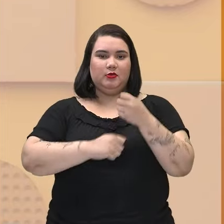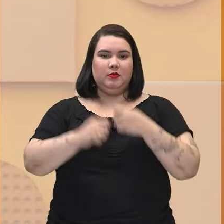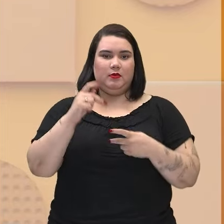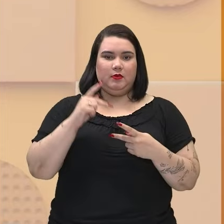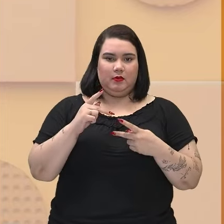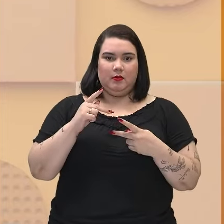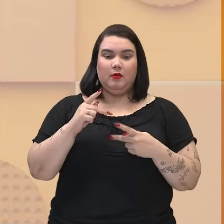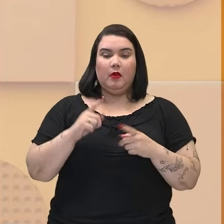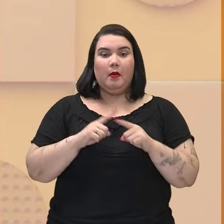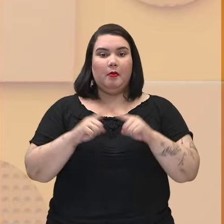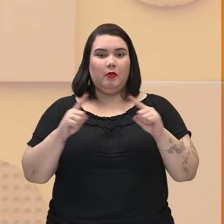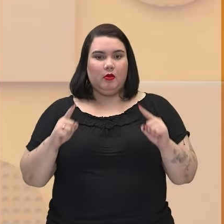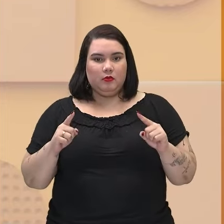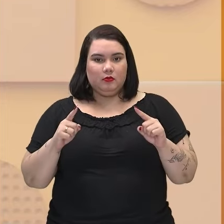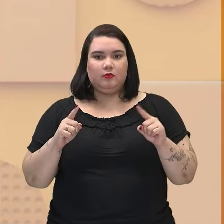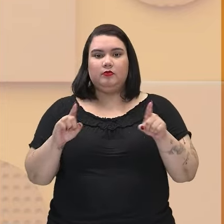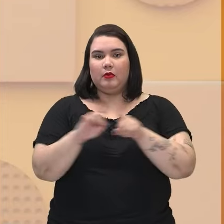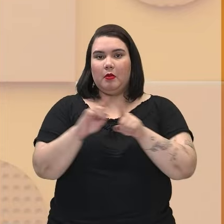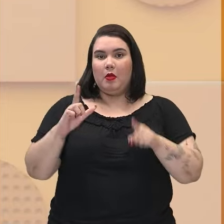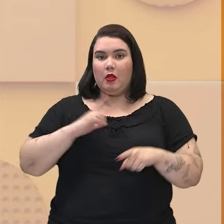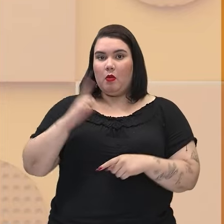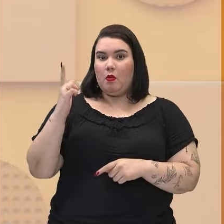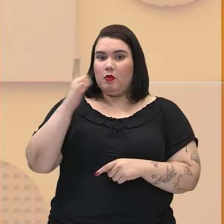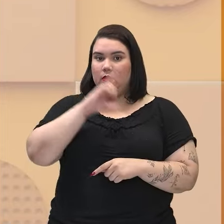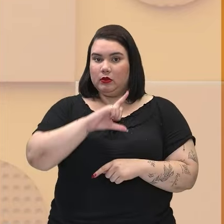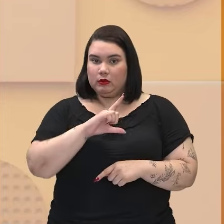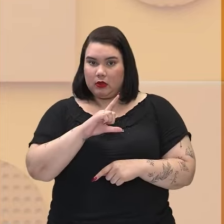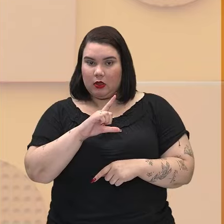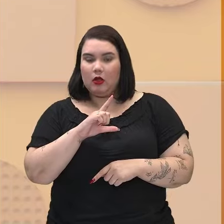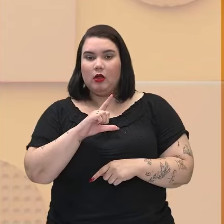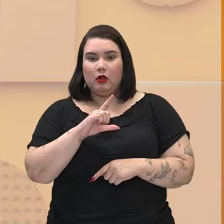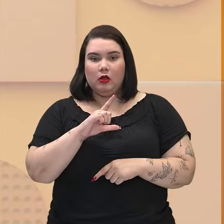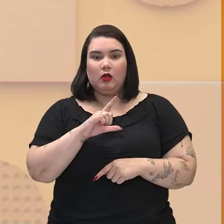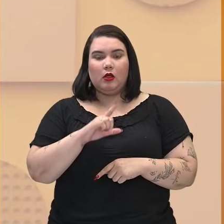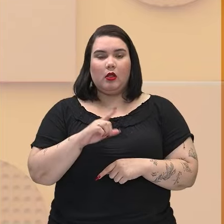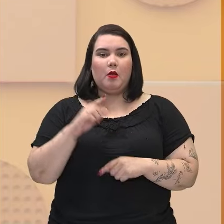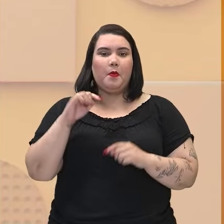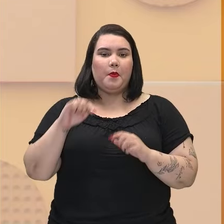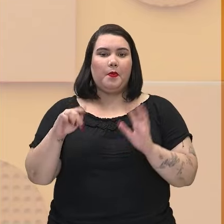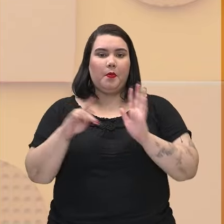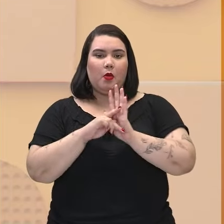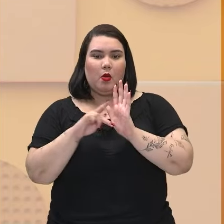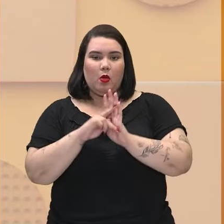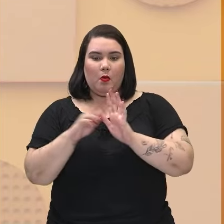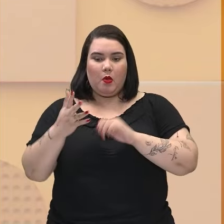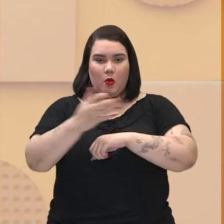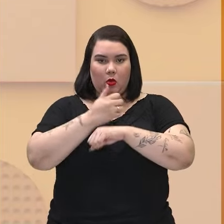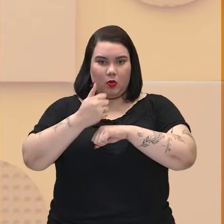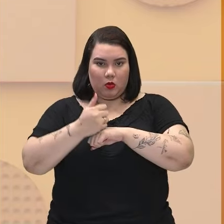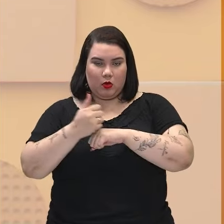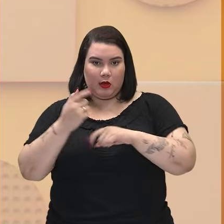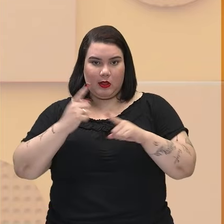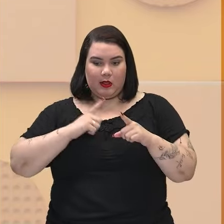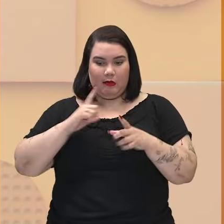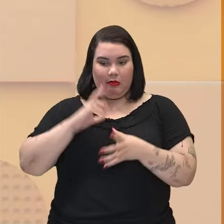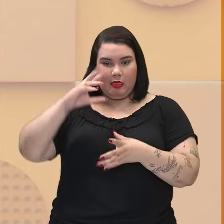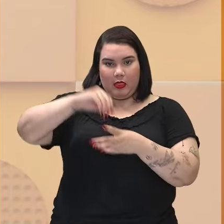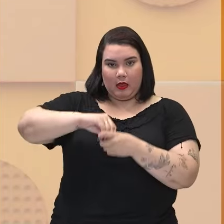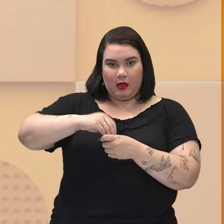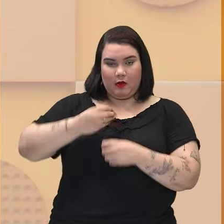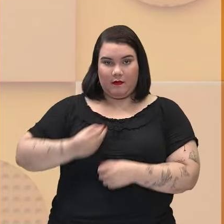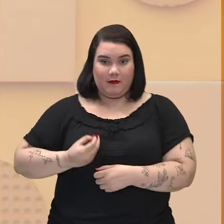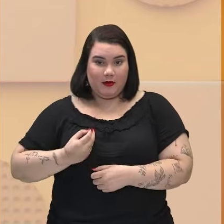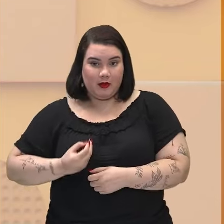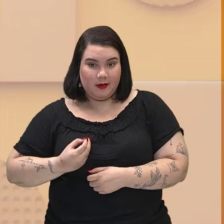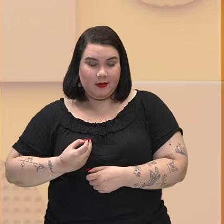administrativa. No entanto, no mesmo tempo que ela tinha esse alcance mais aproximado da sua colônia, porque estava dentro dela, tanto que